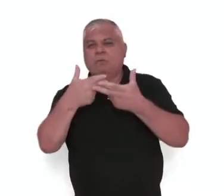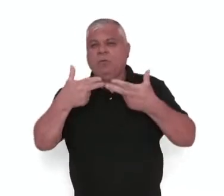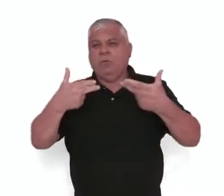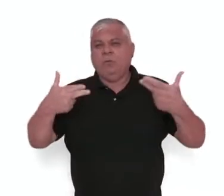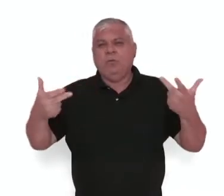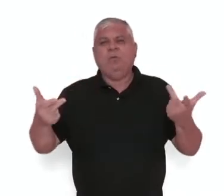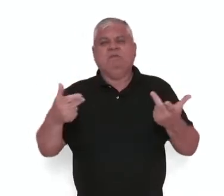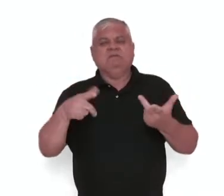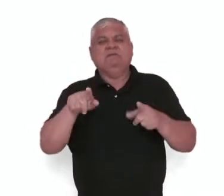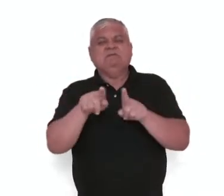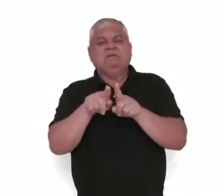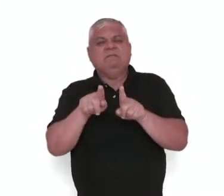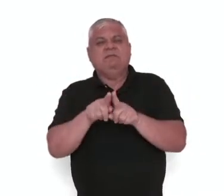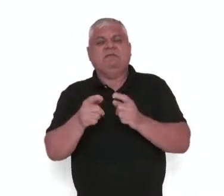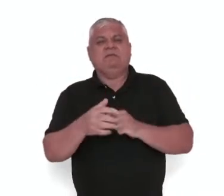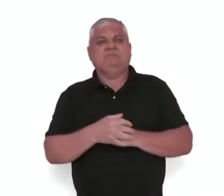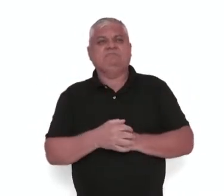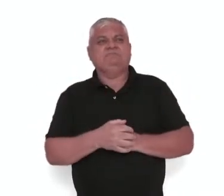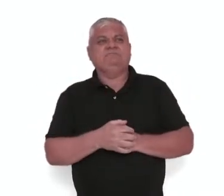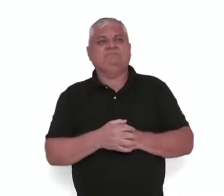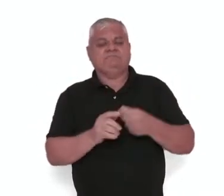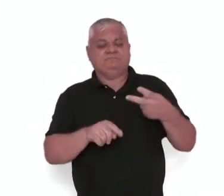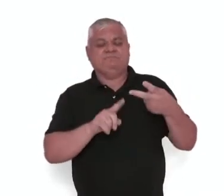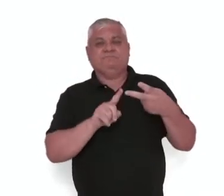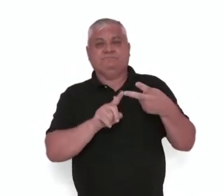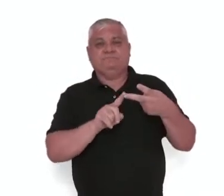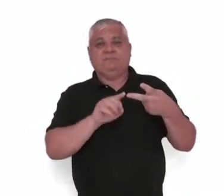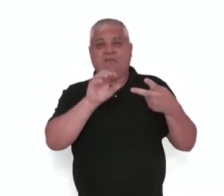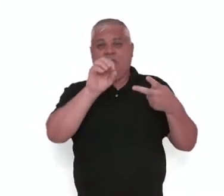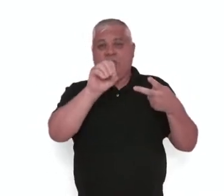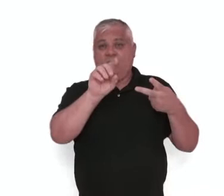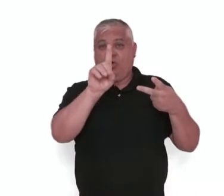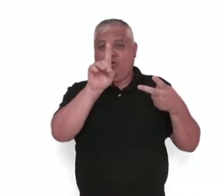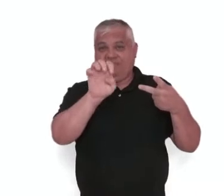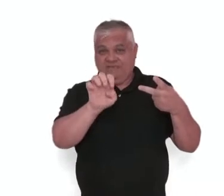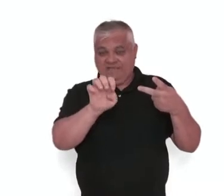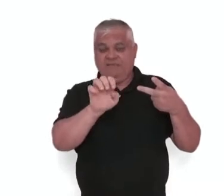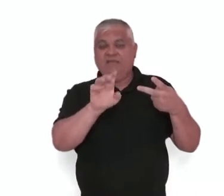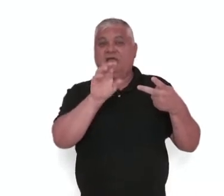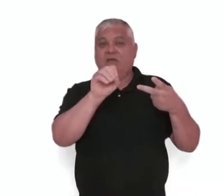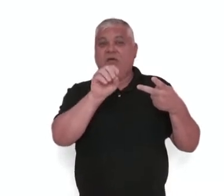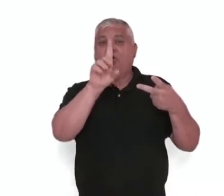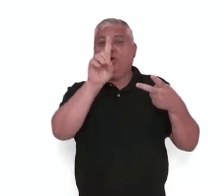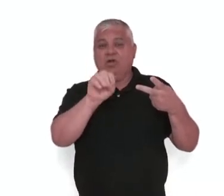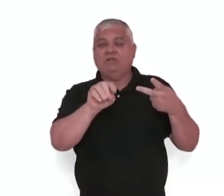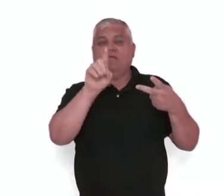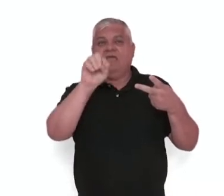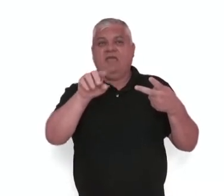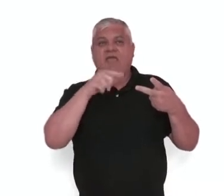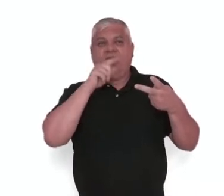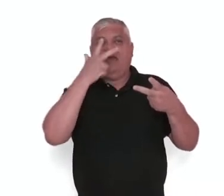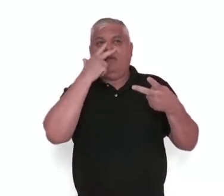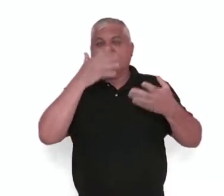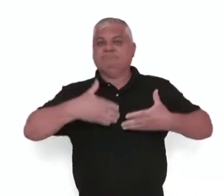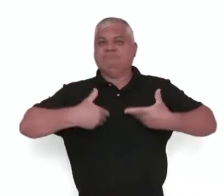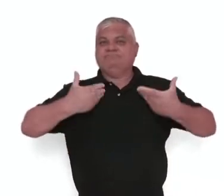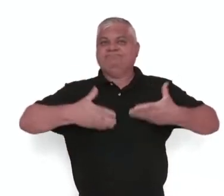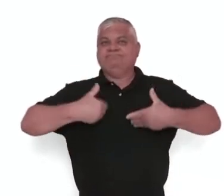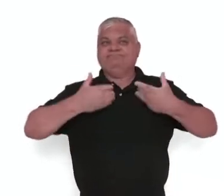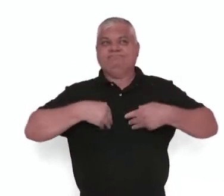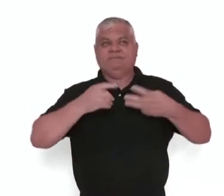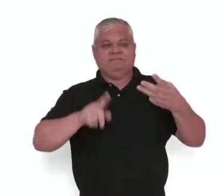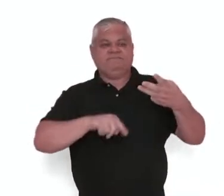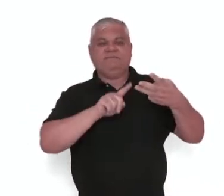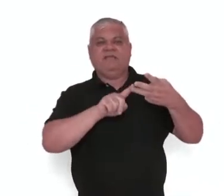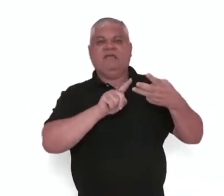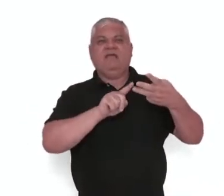messe de um dourado estio. A ode é um canto de tom entusiástico. A